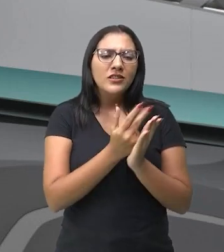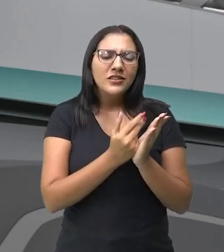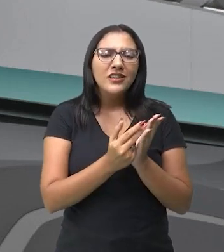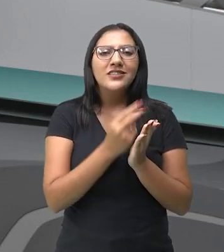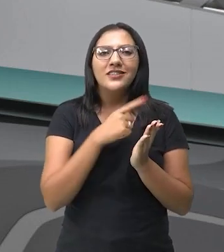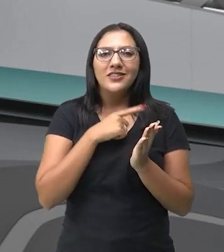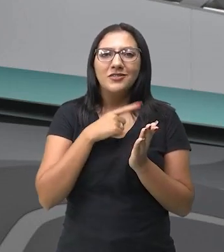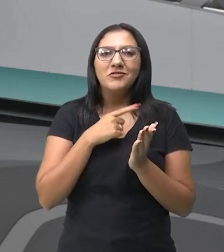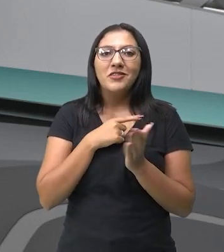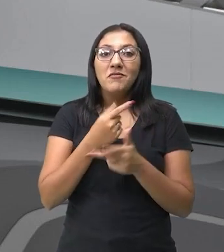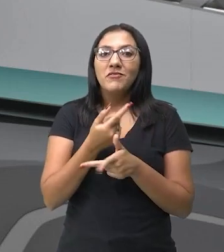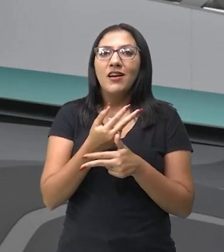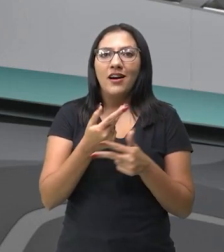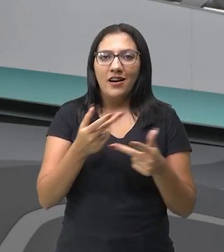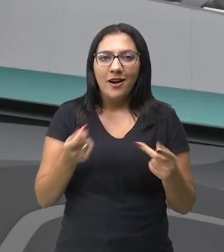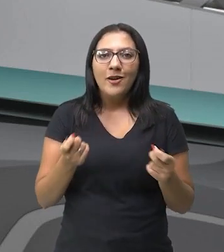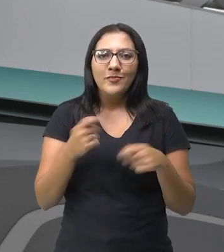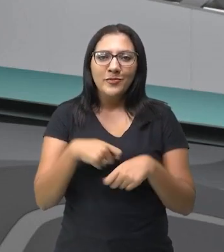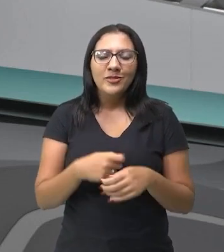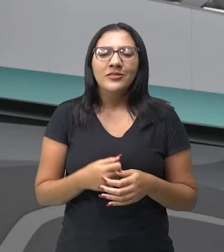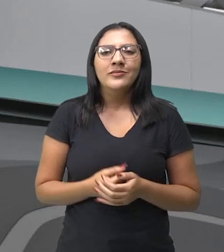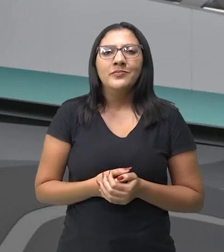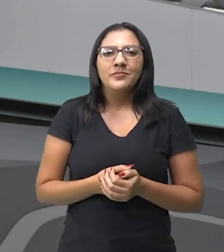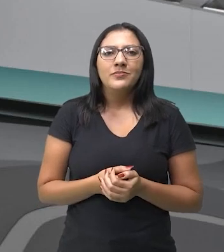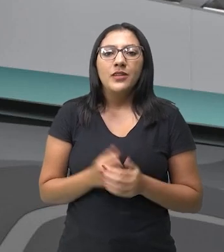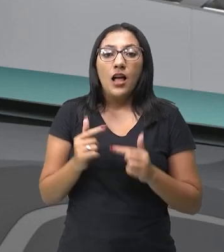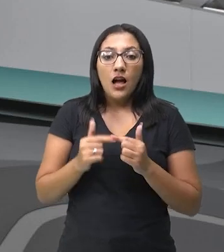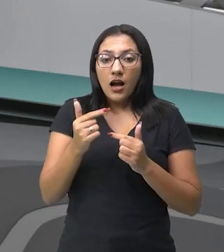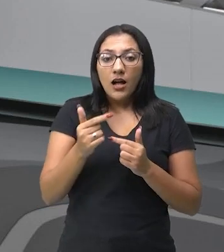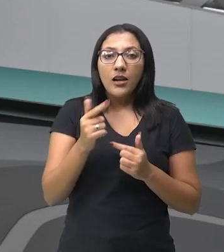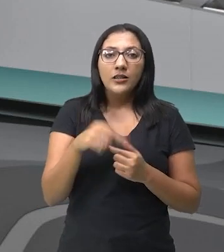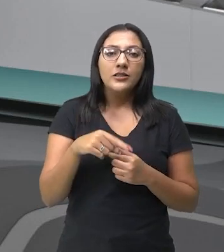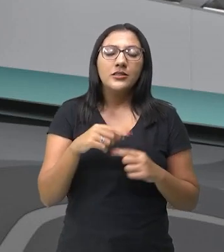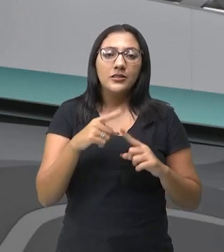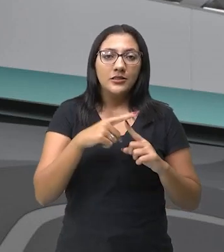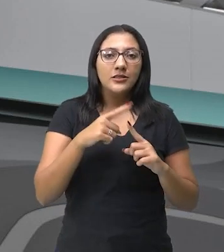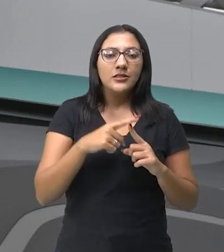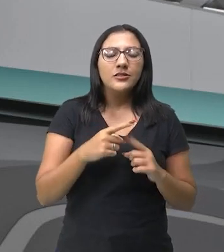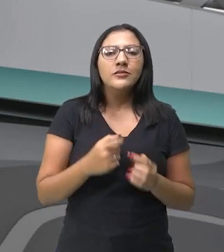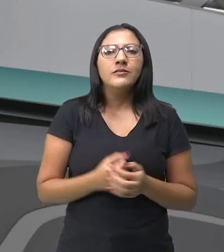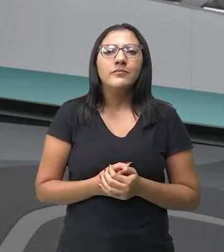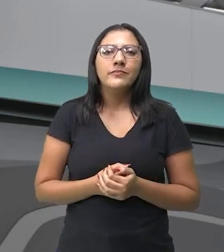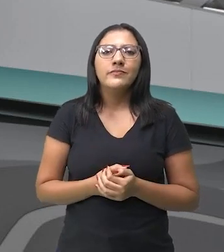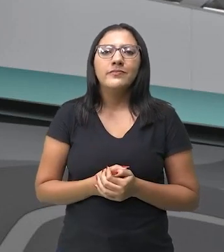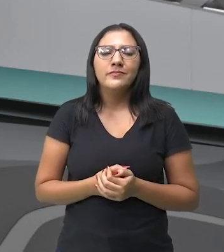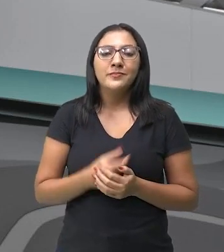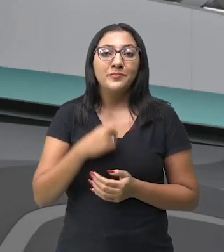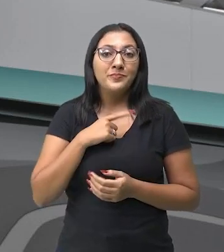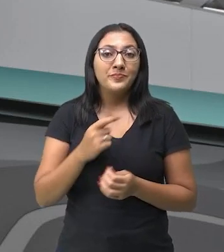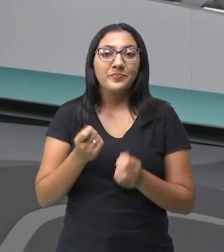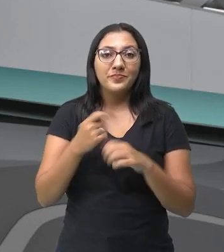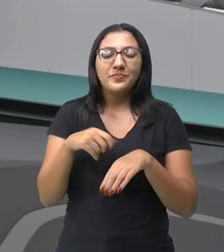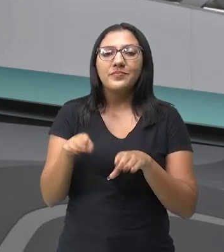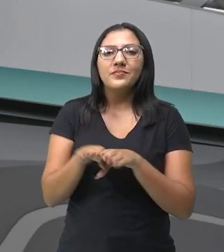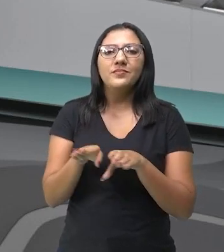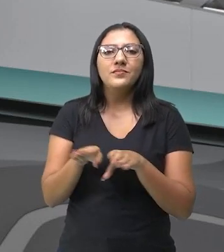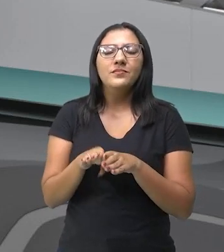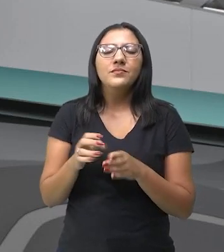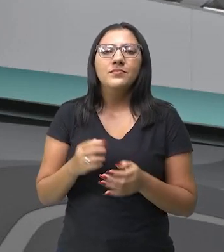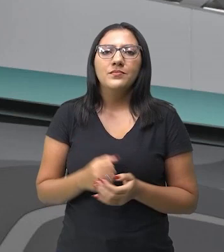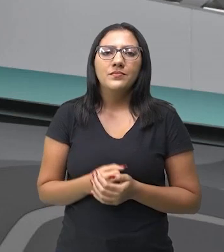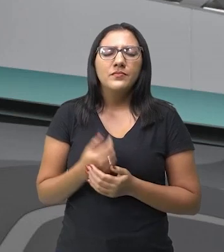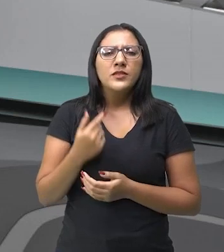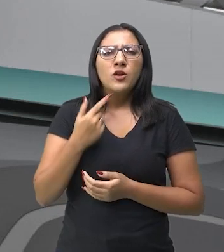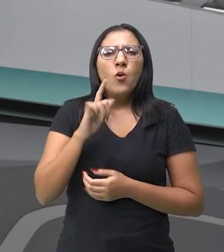permitir algo que é extremamente valorizado na nossa atualidade, a interação. Hoje em